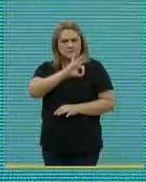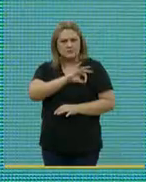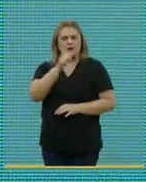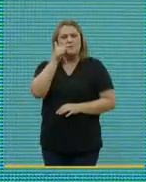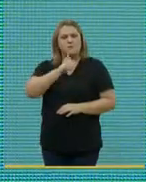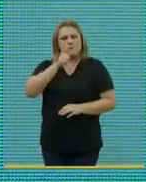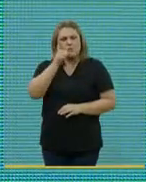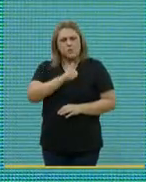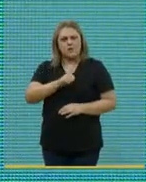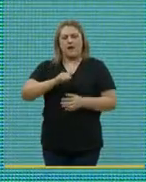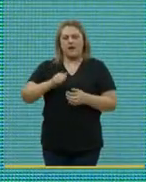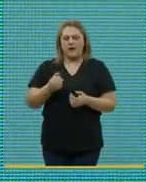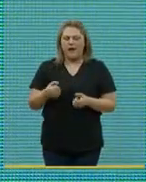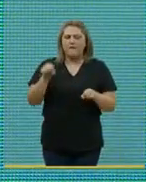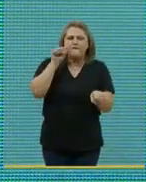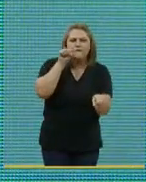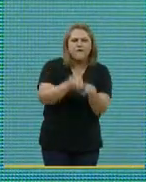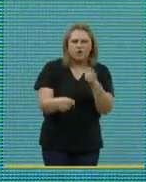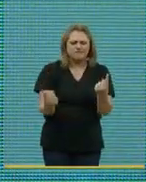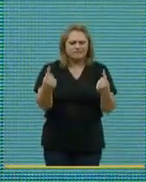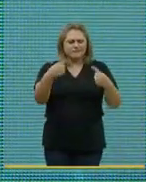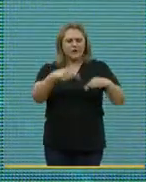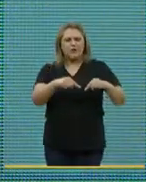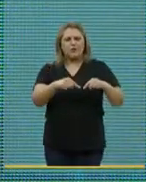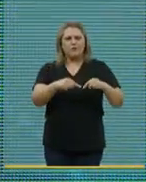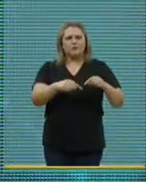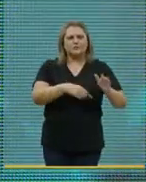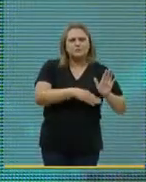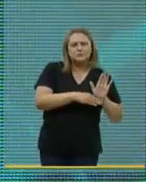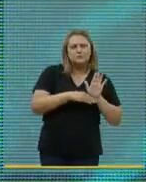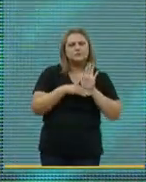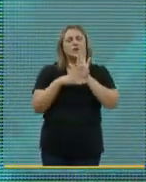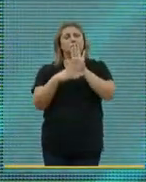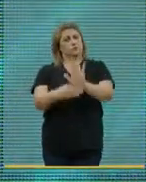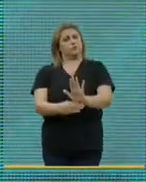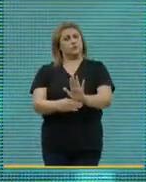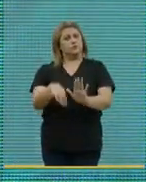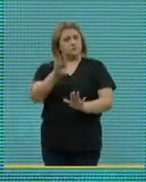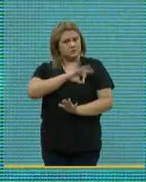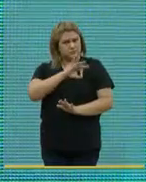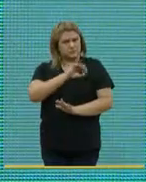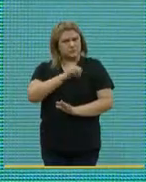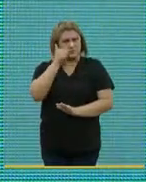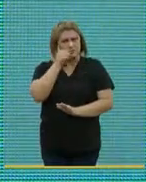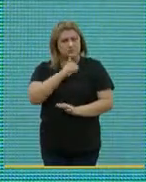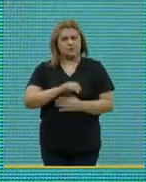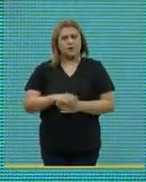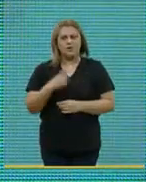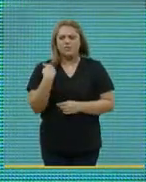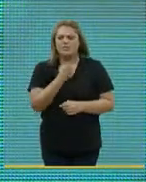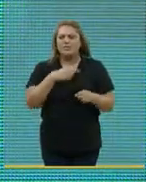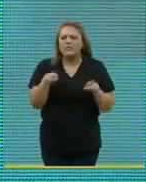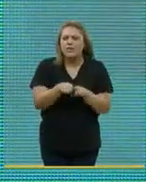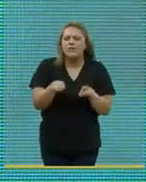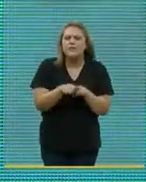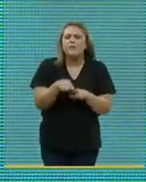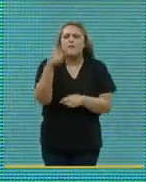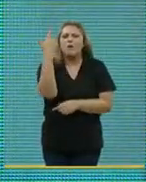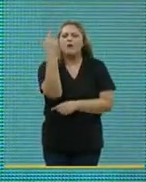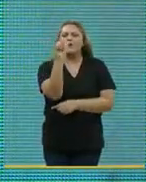contra a mulher nós vamos criar uma rede de proteção de acolhimento para quando as mulheres fizeram a denúncia